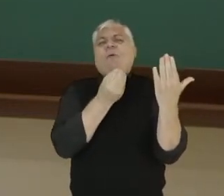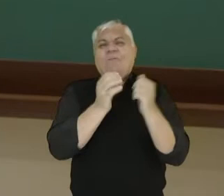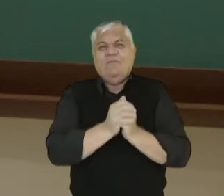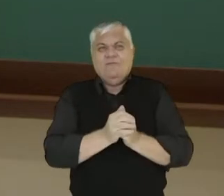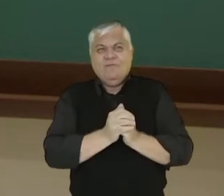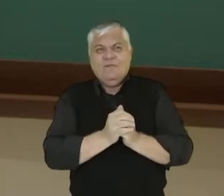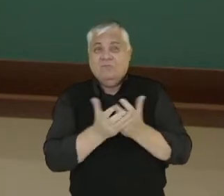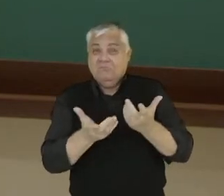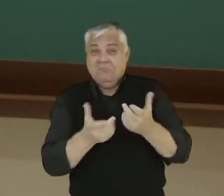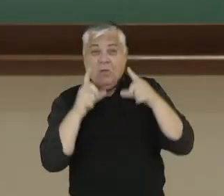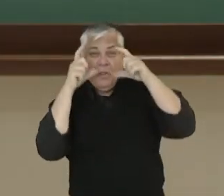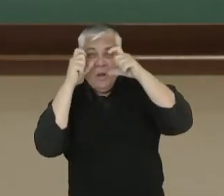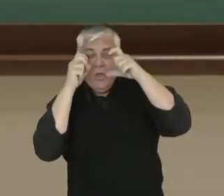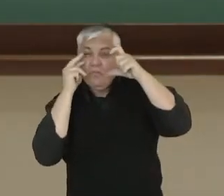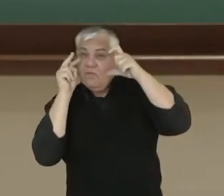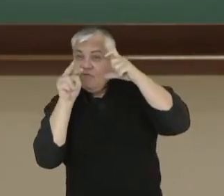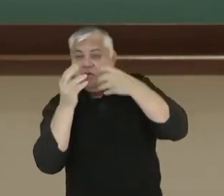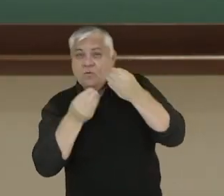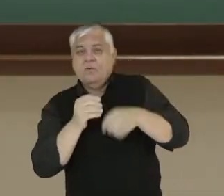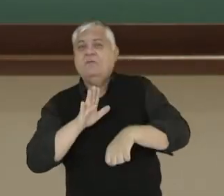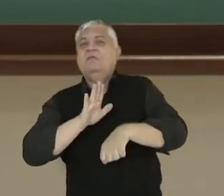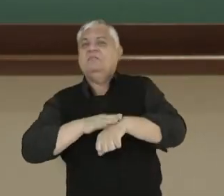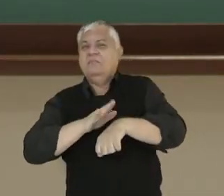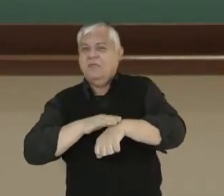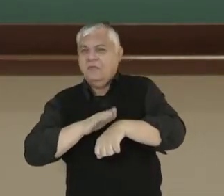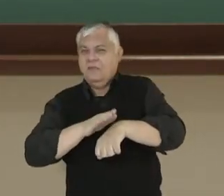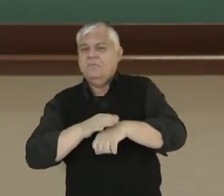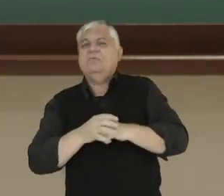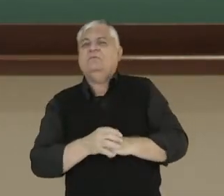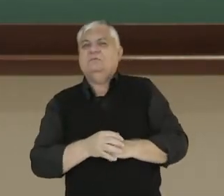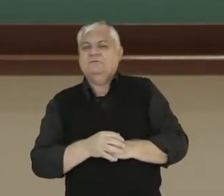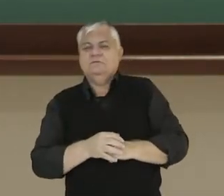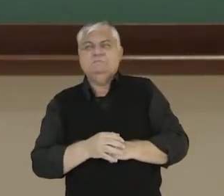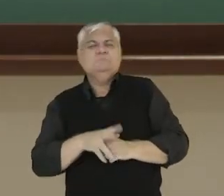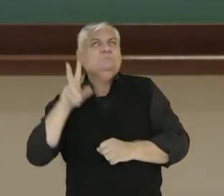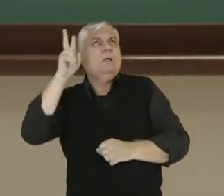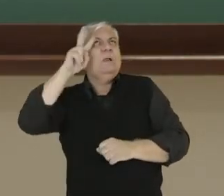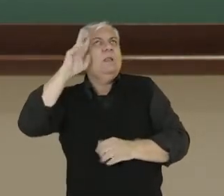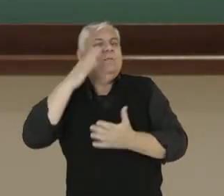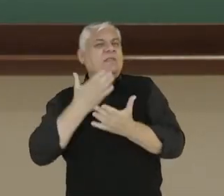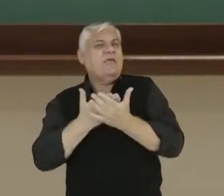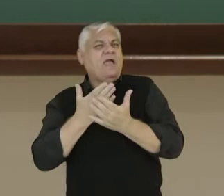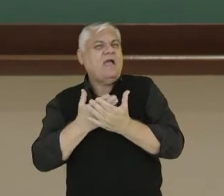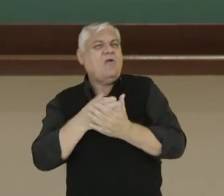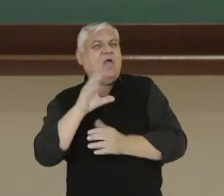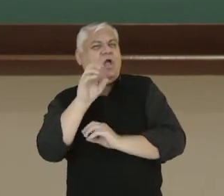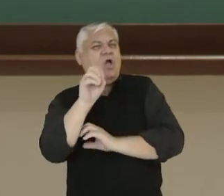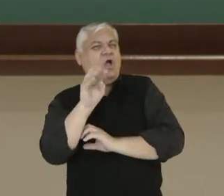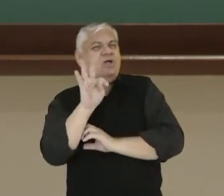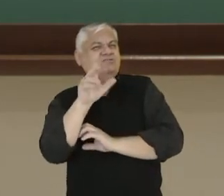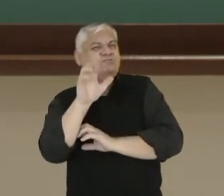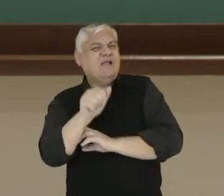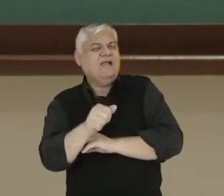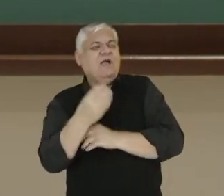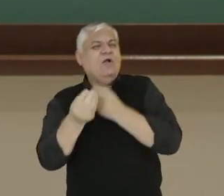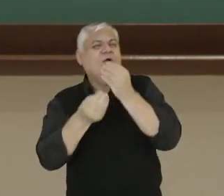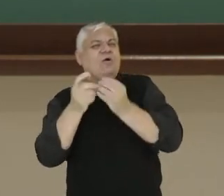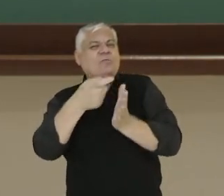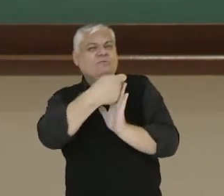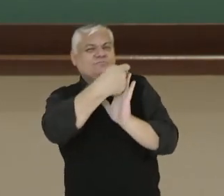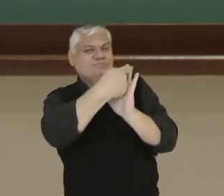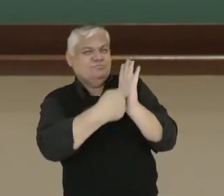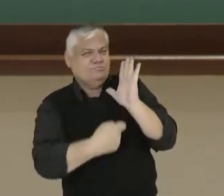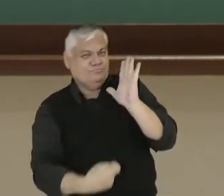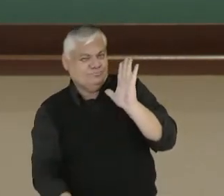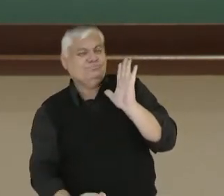lente? Ei, você terá um tempinho. Tente lembrar das aulas de óptica e escreva como é que forma a imagem no espelho